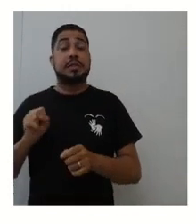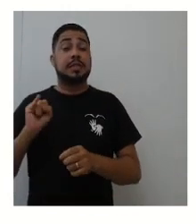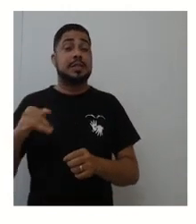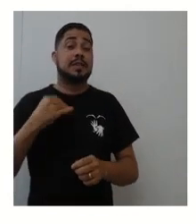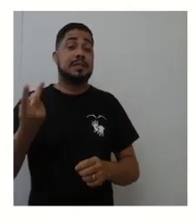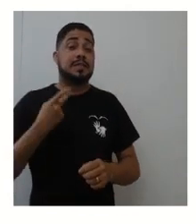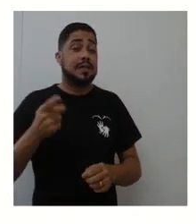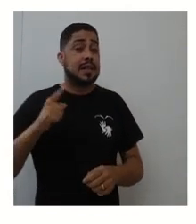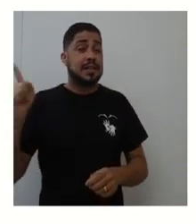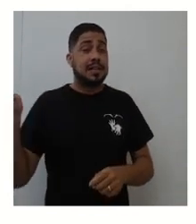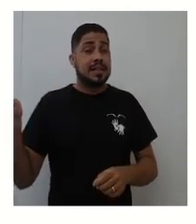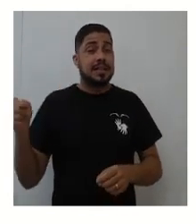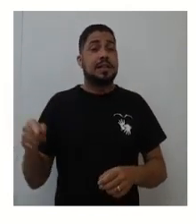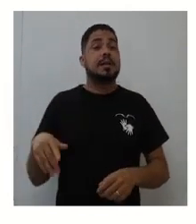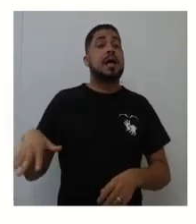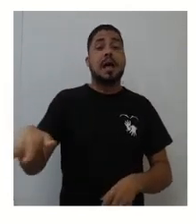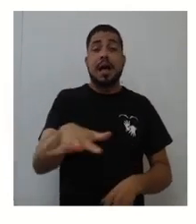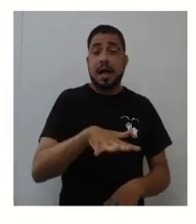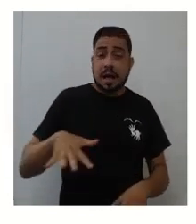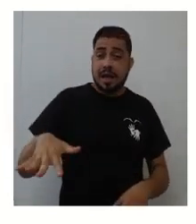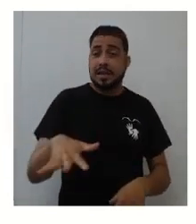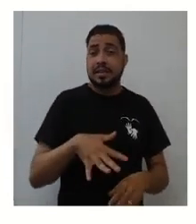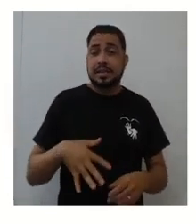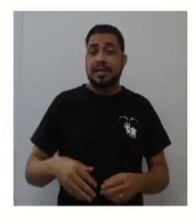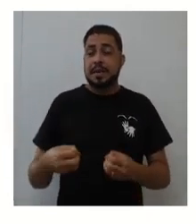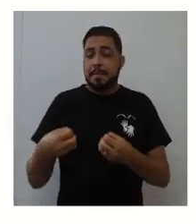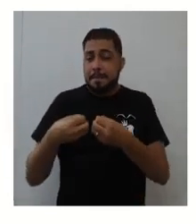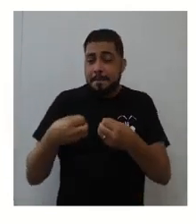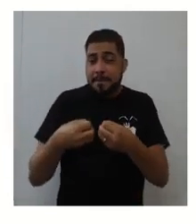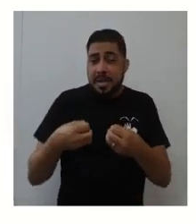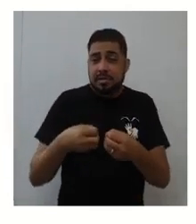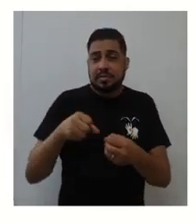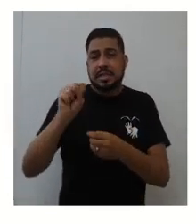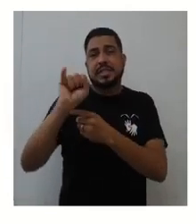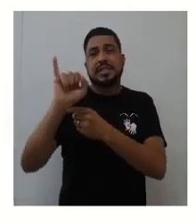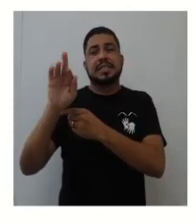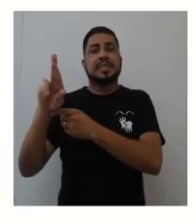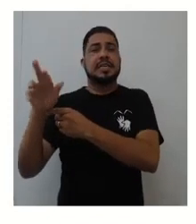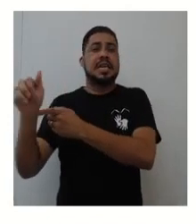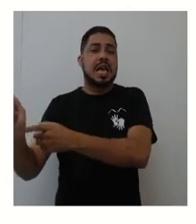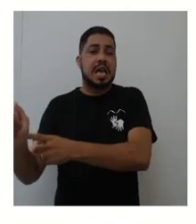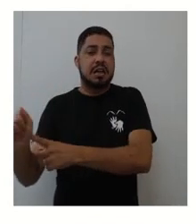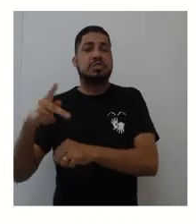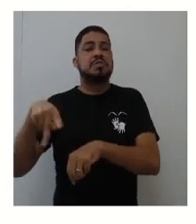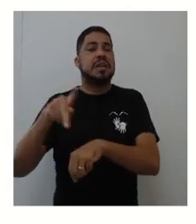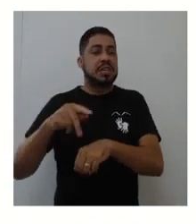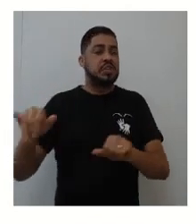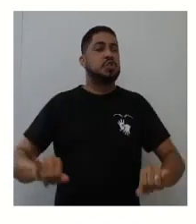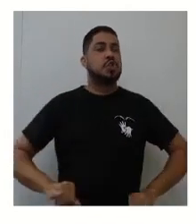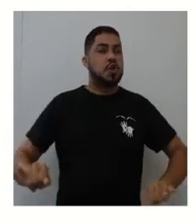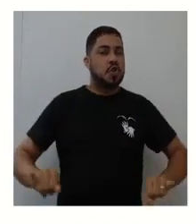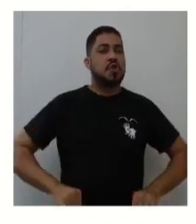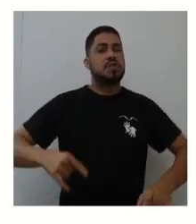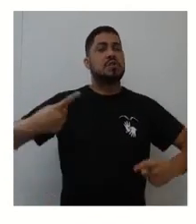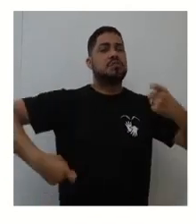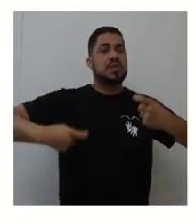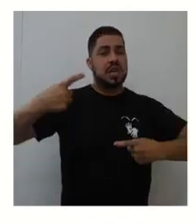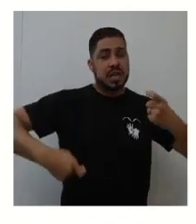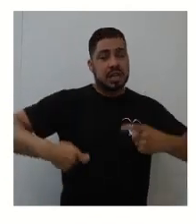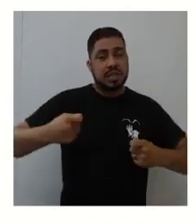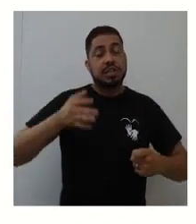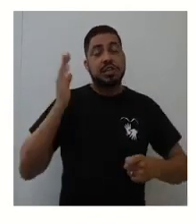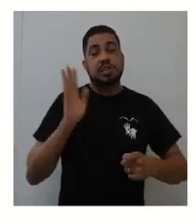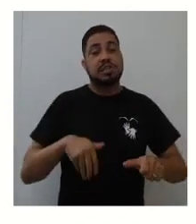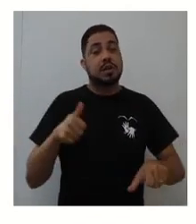Ugur Galeno mora numa região que é bem próxima da Síria, um dos países que mais sofre com a guerra, já